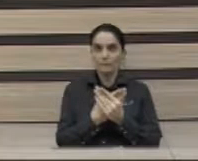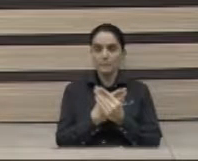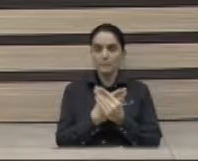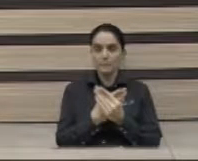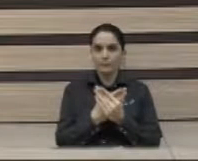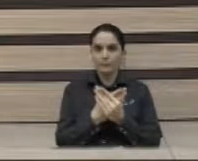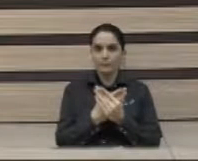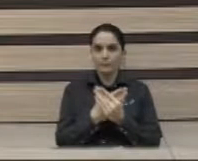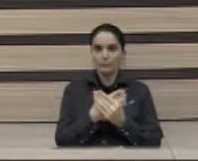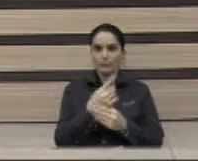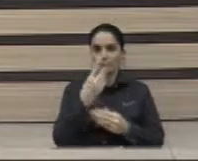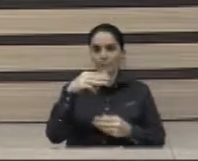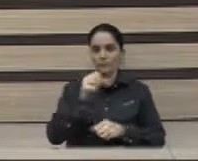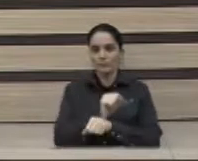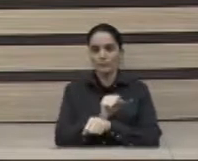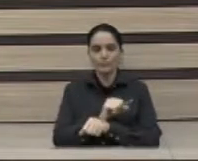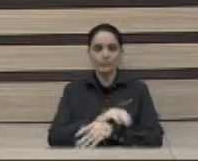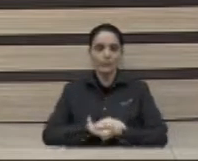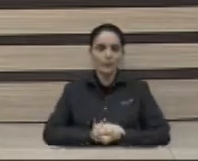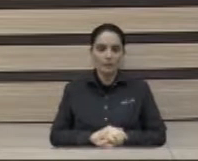Os trabalhos estão suspensos por 1 minuto.